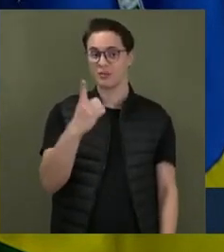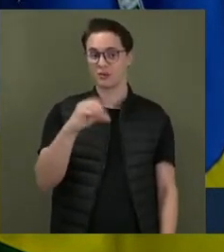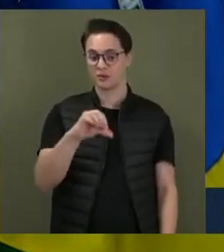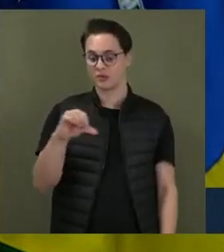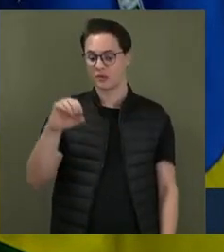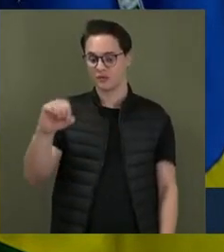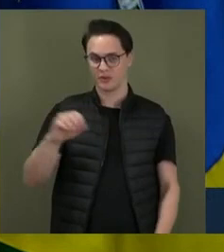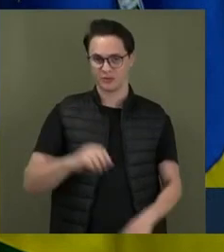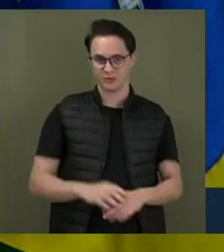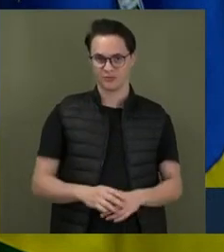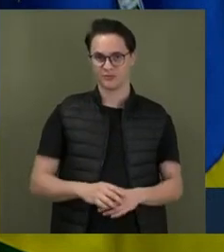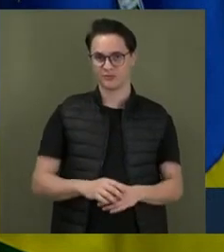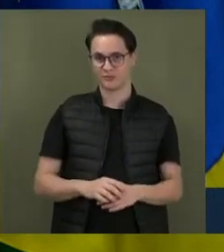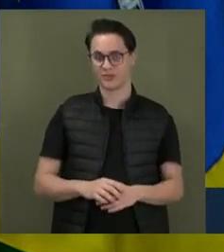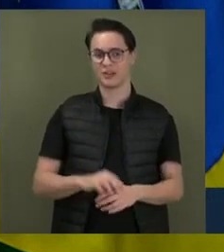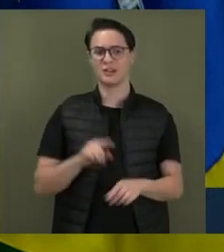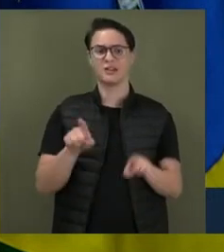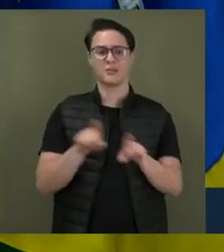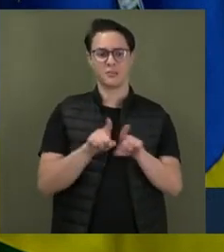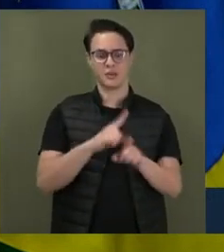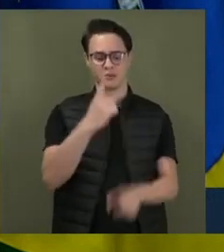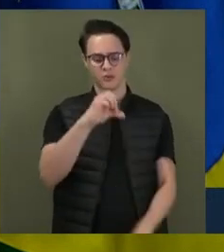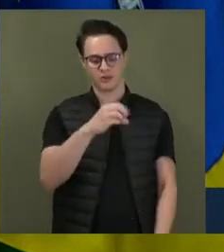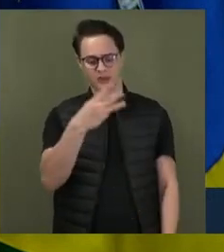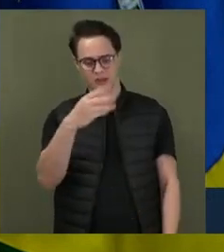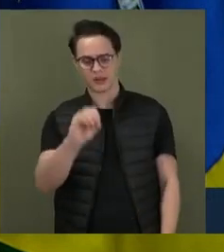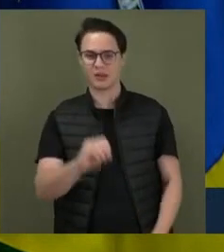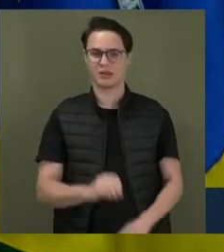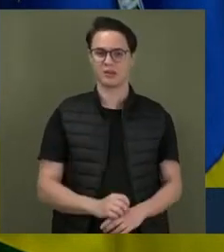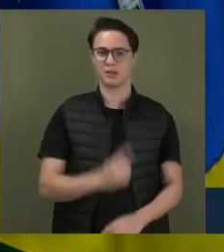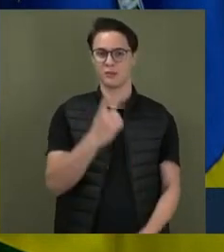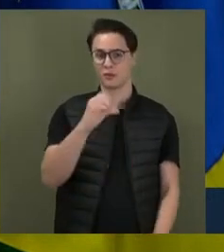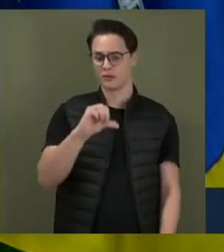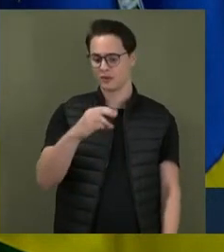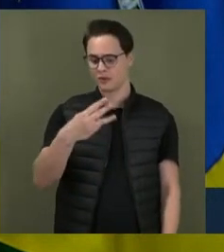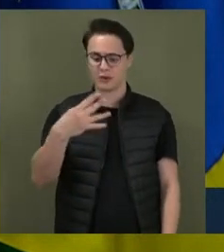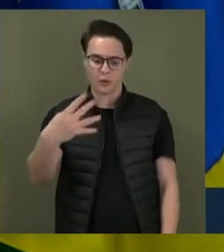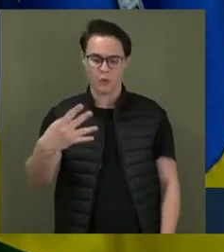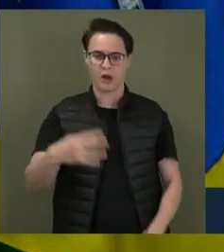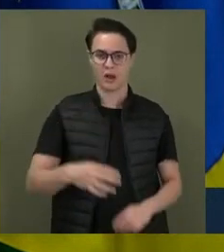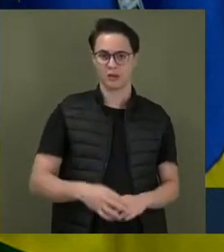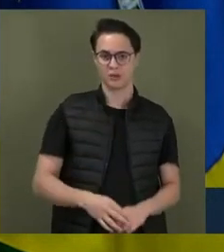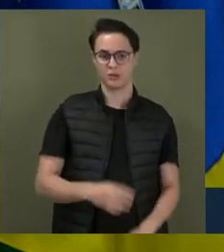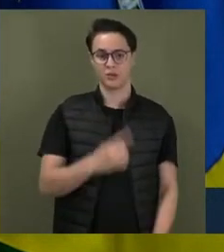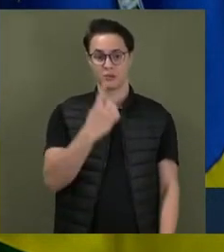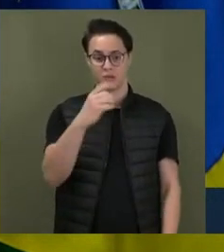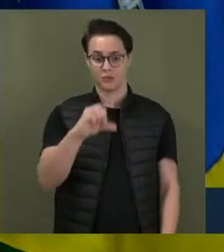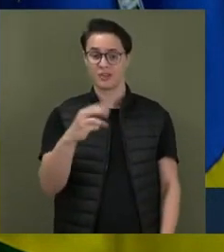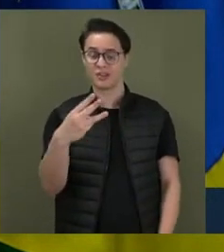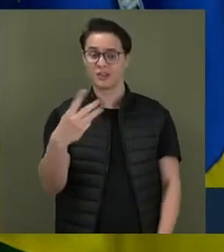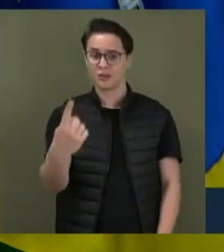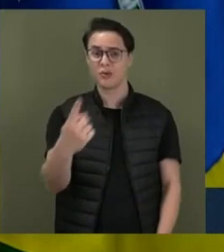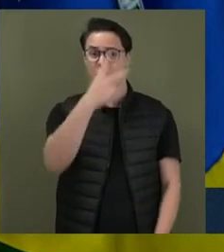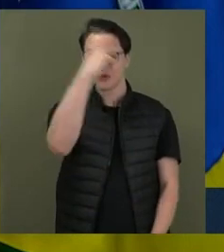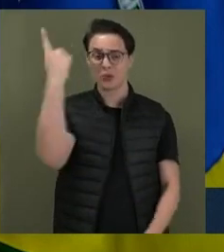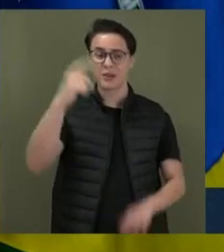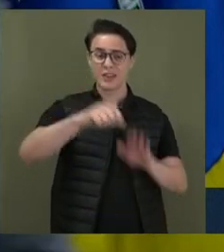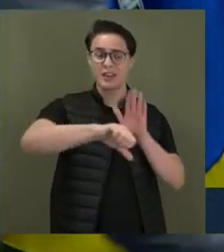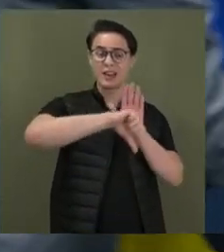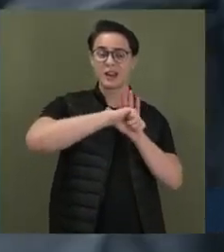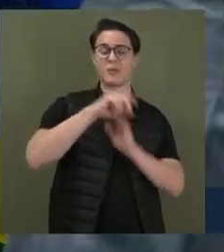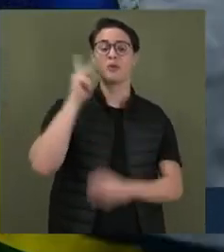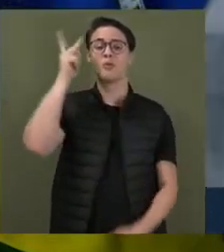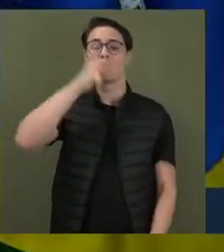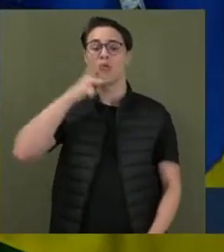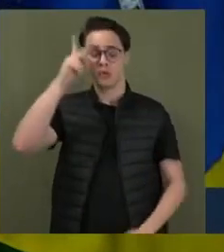de 1895, de 1930, de 34, a sediciosos de 31, pessoas que cometeram crimes políticos,